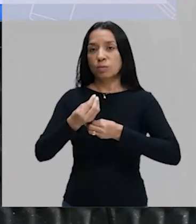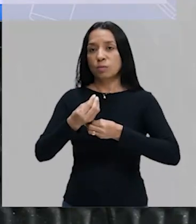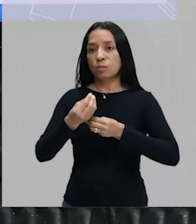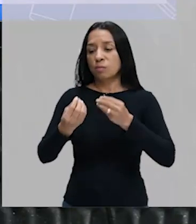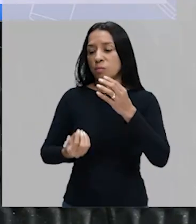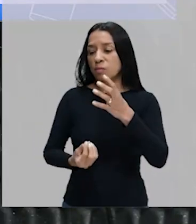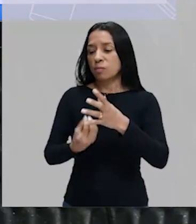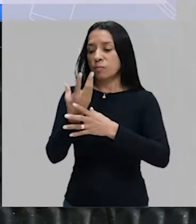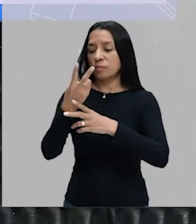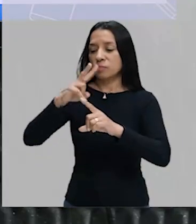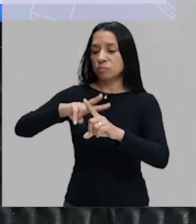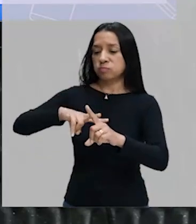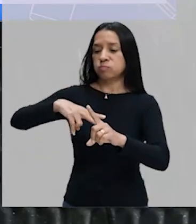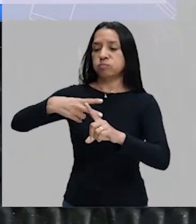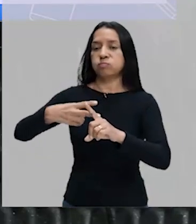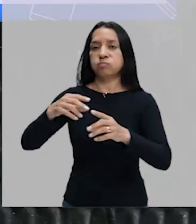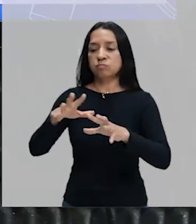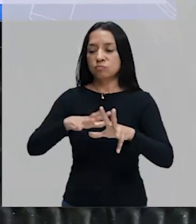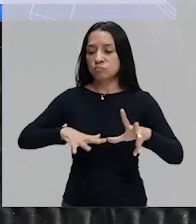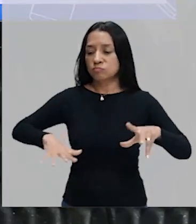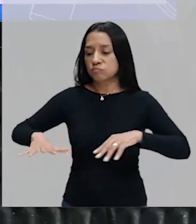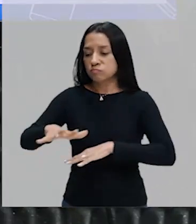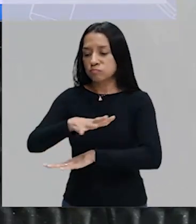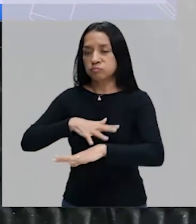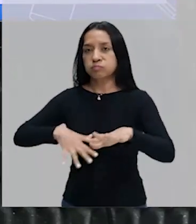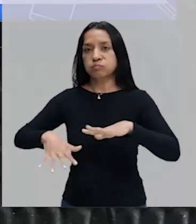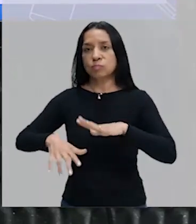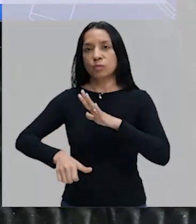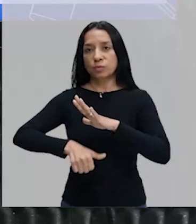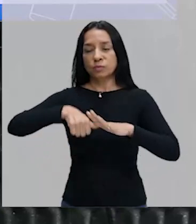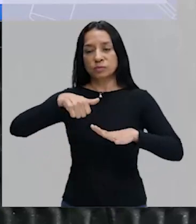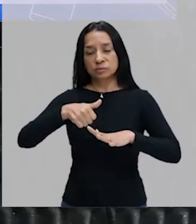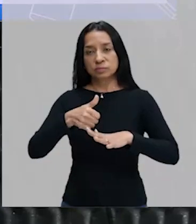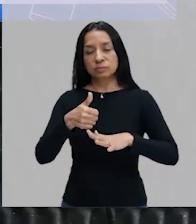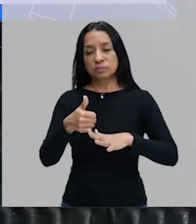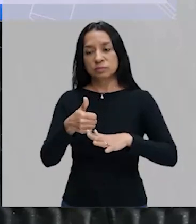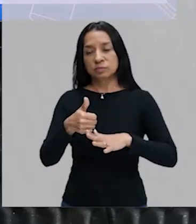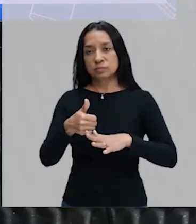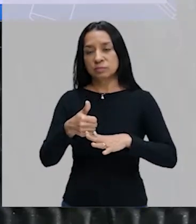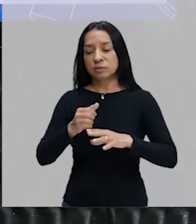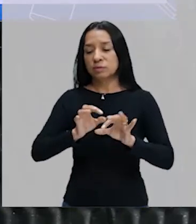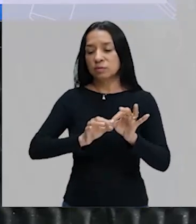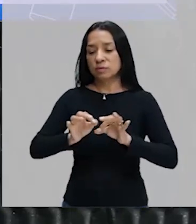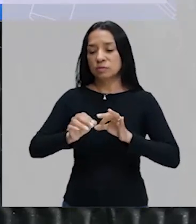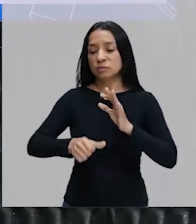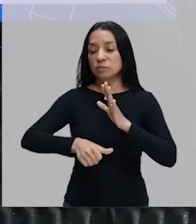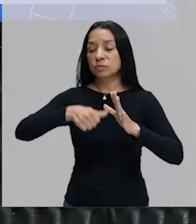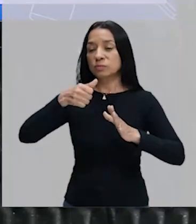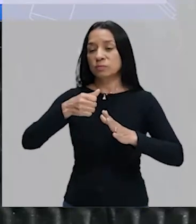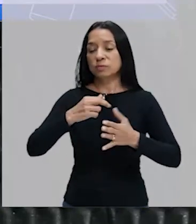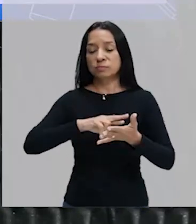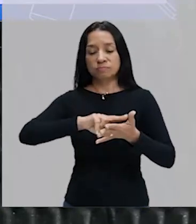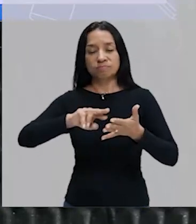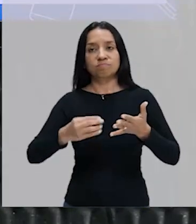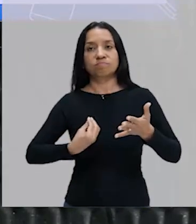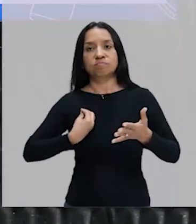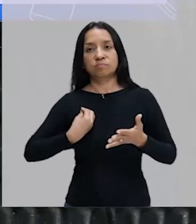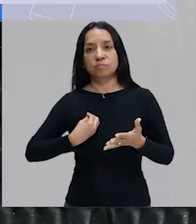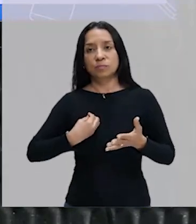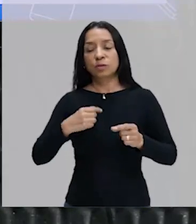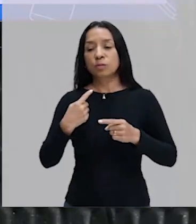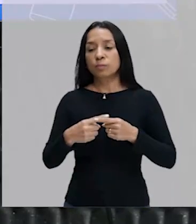Então, esse teria sido um dos primeiros passos para a formação dos primeiros seres vivos. Por quê? Porque um